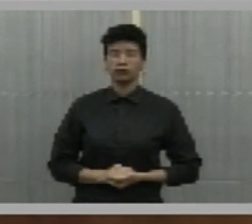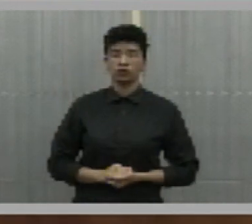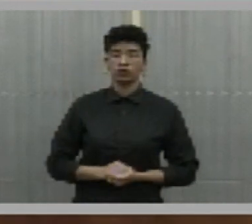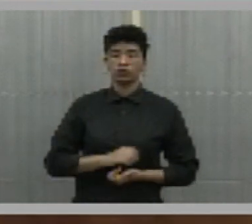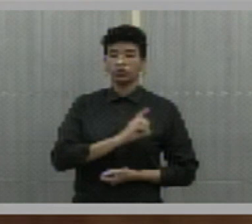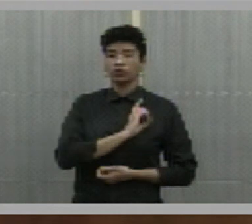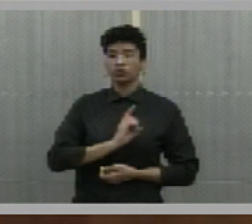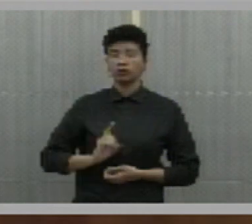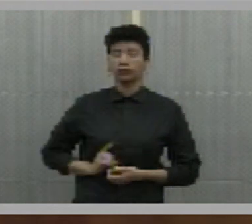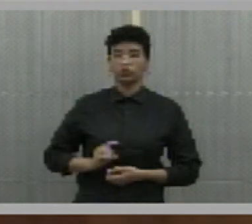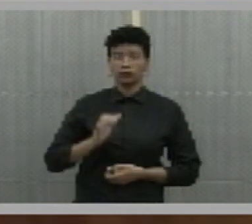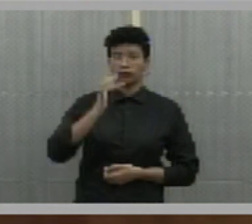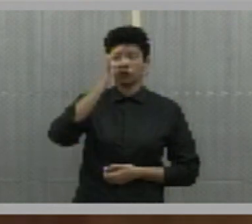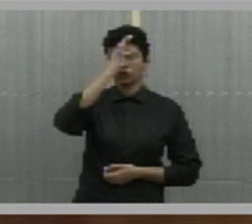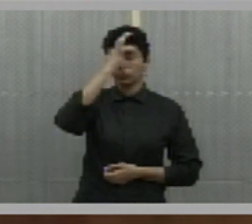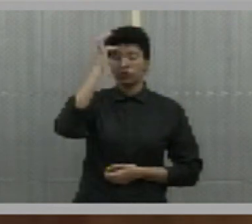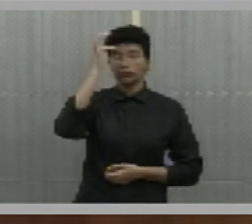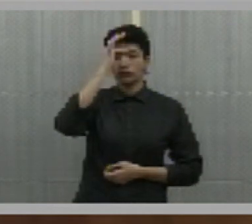Deputado Franzé Silva.